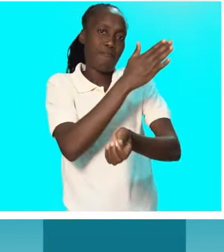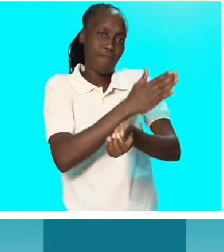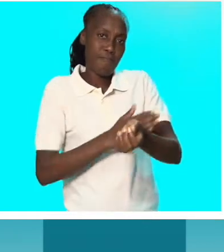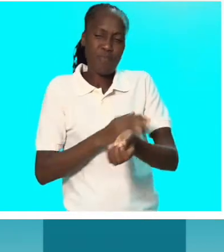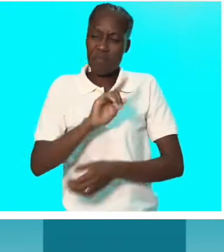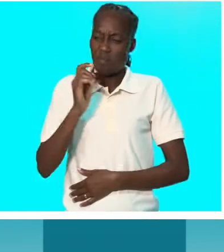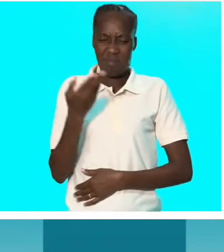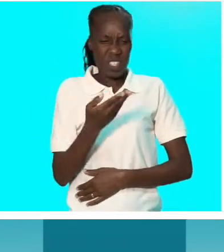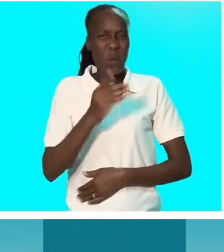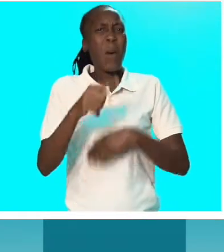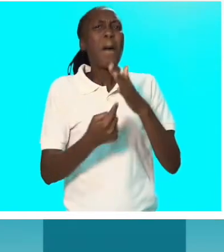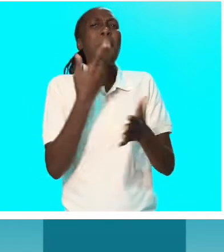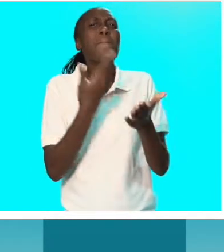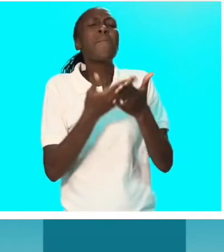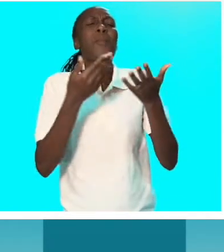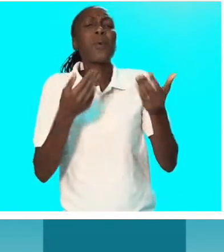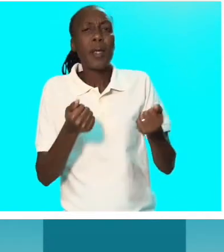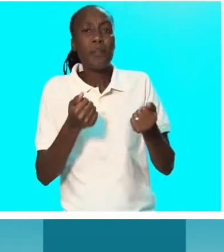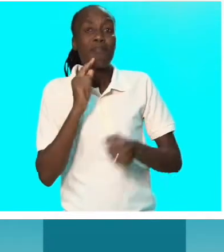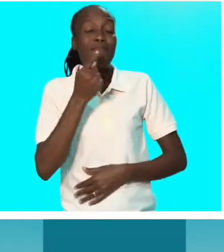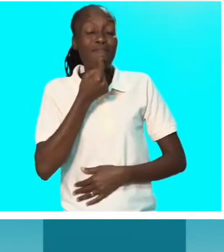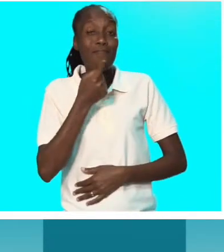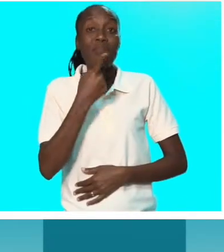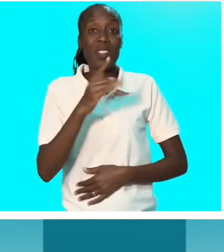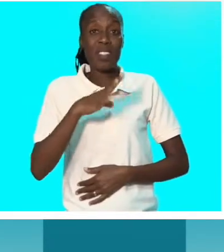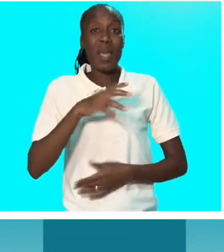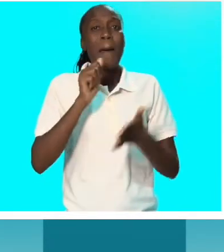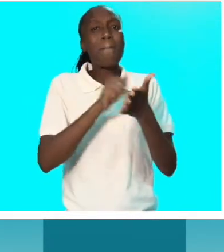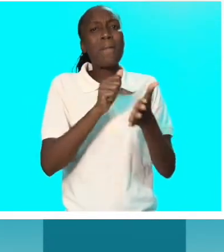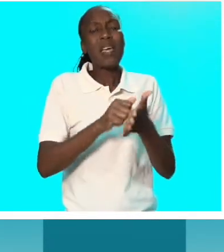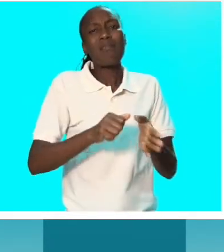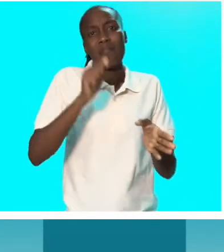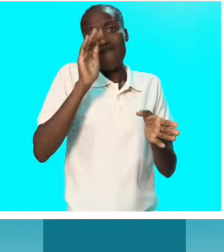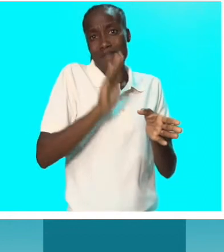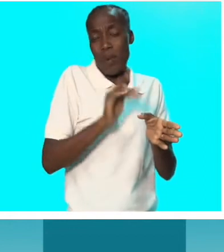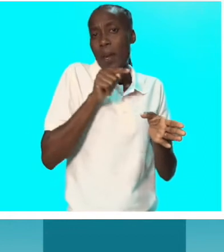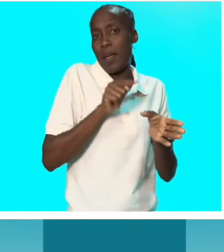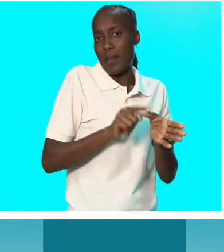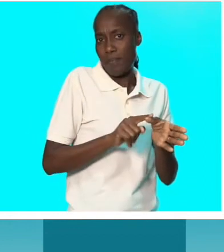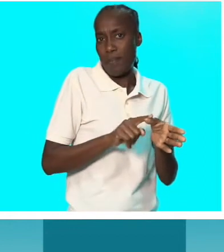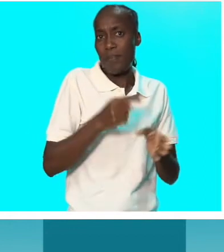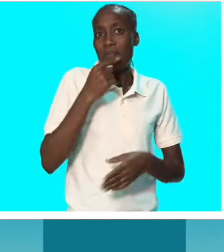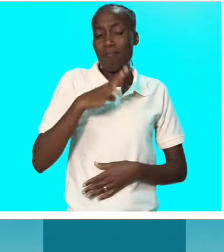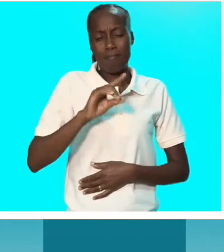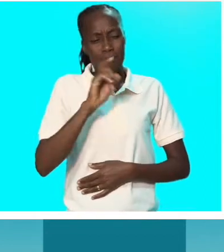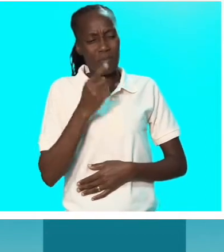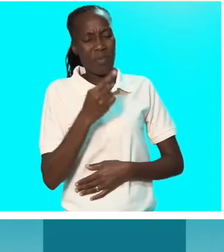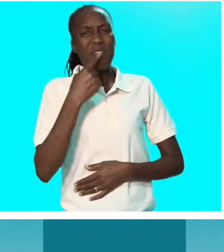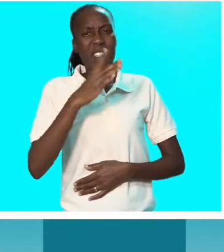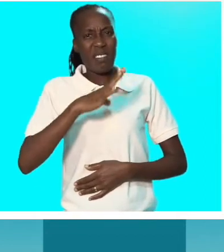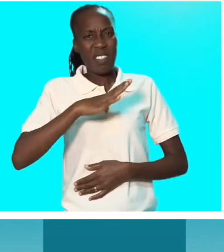e tive uma ferida. Quando fui ao hospital, apontaram a minha perna.